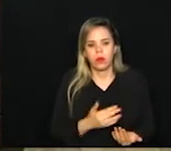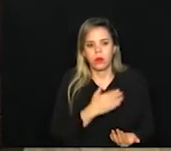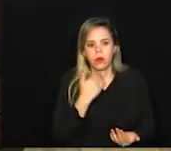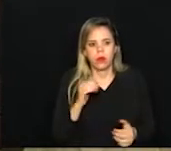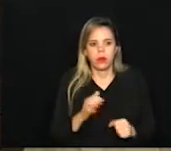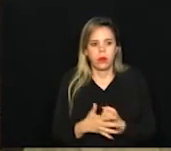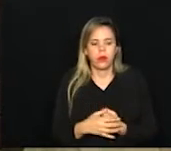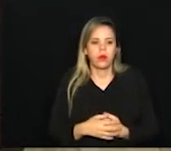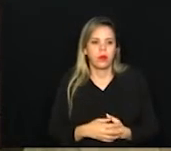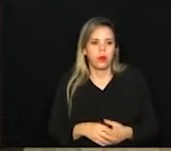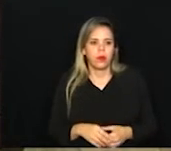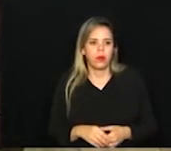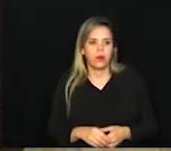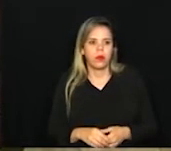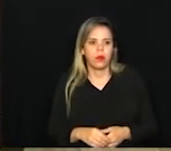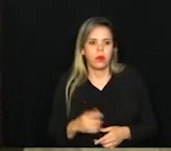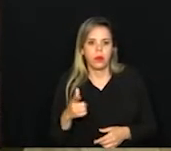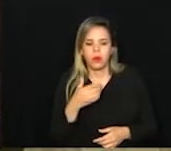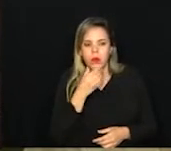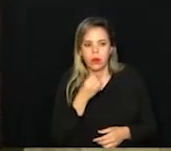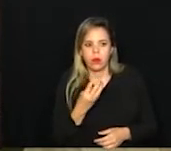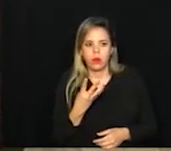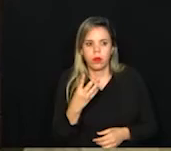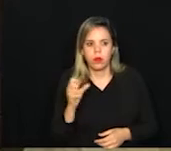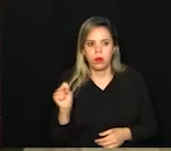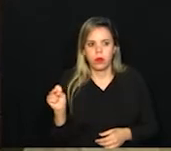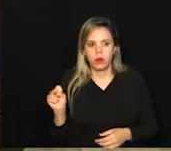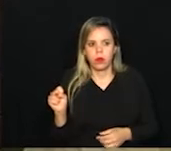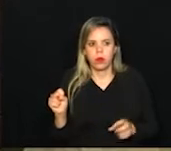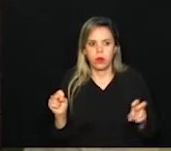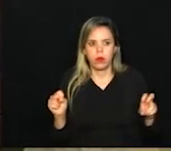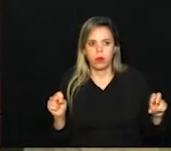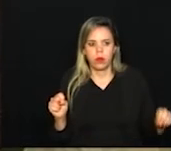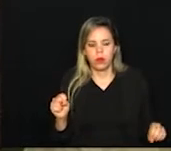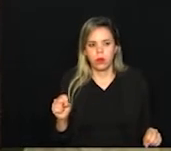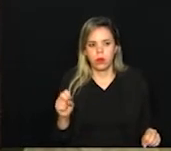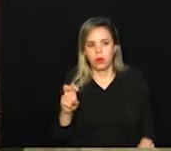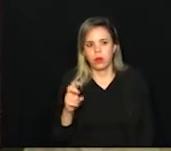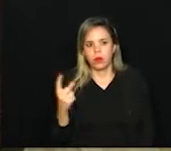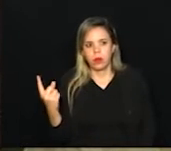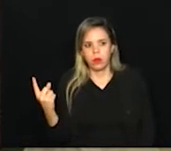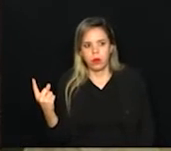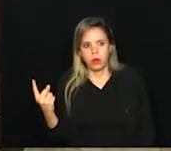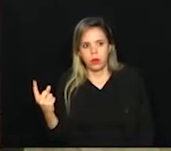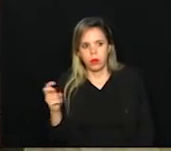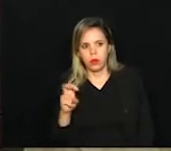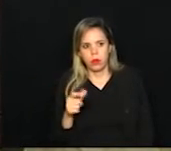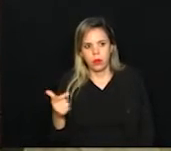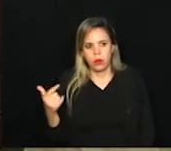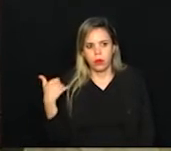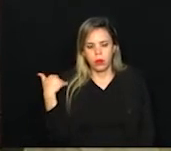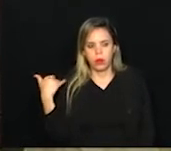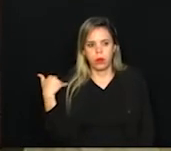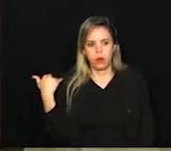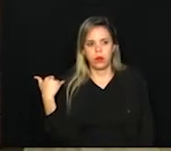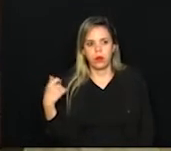para a Covid-19. Um outro homem de 48, 50, 51, 52 anos.